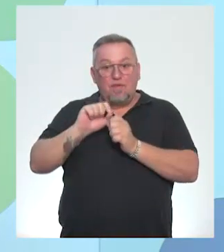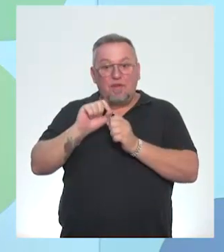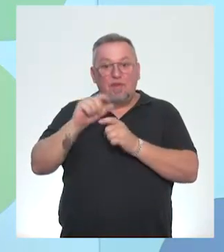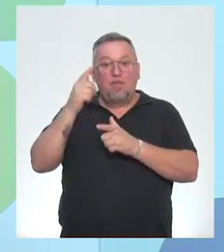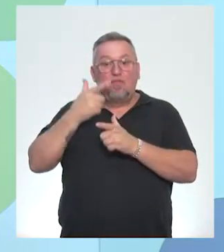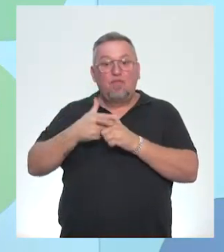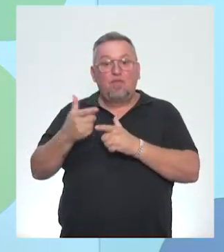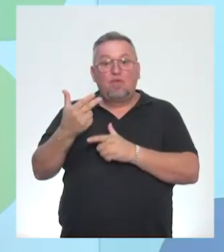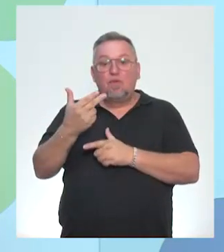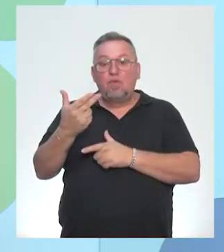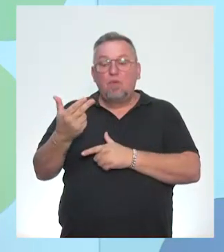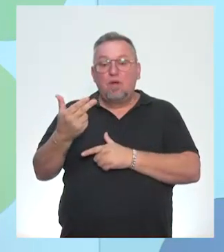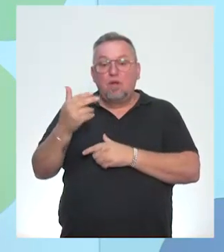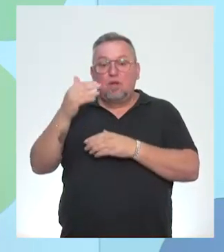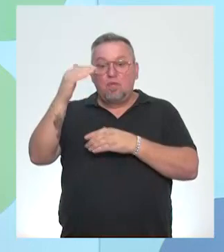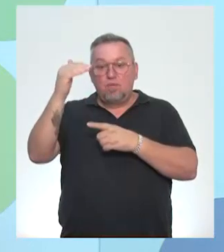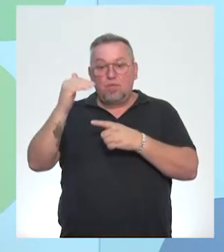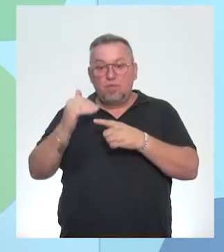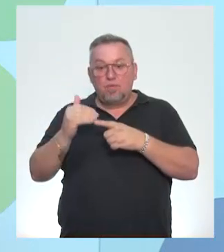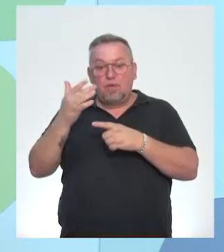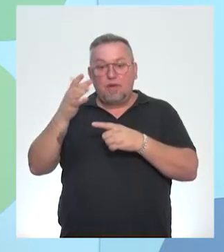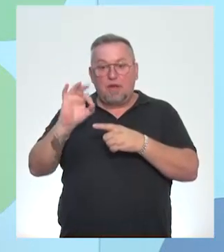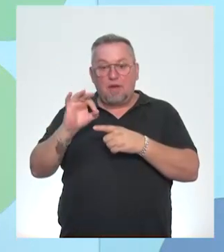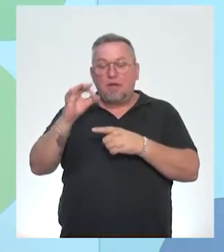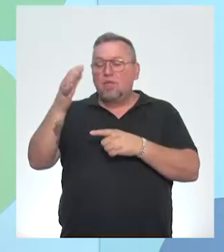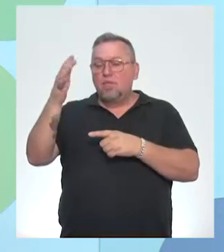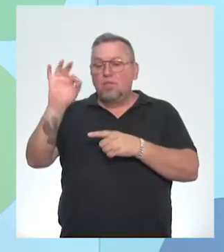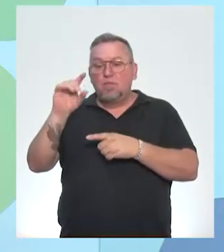divisões iguais, né? Em cima e embaixo por 10, ou em cima